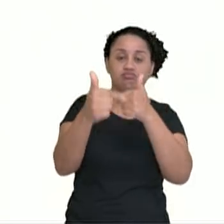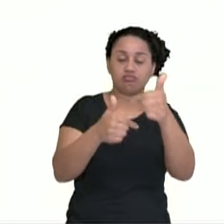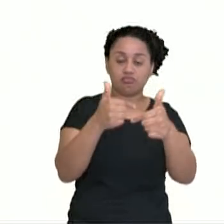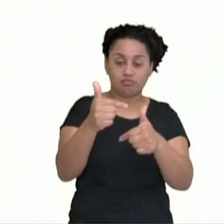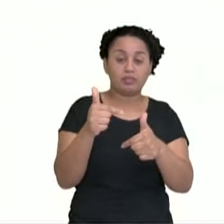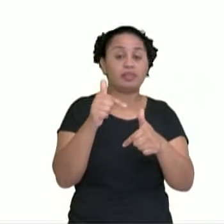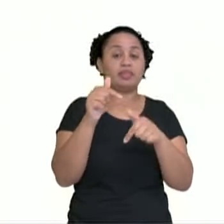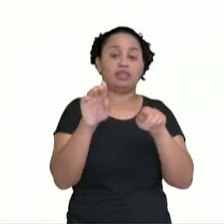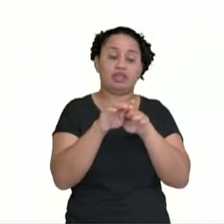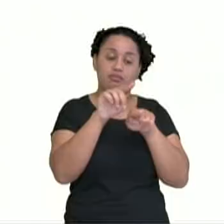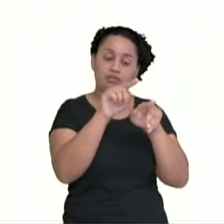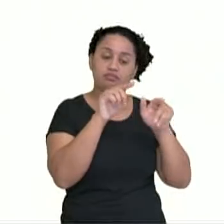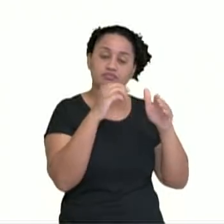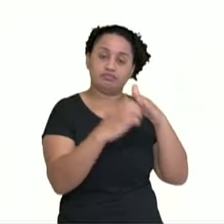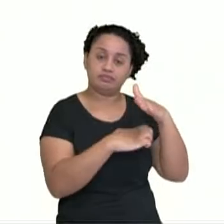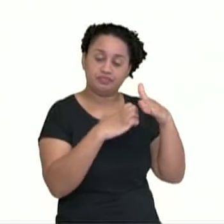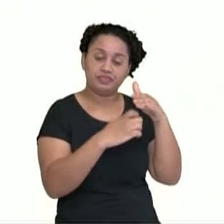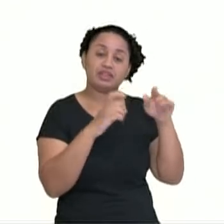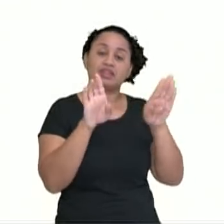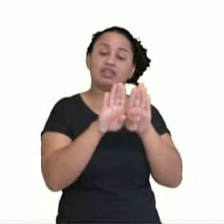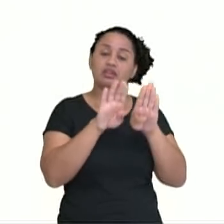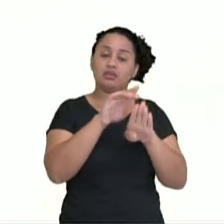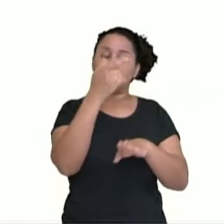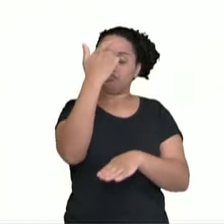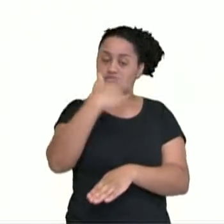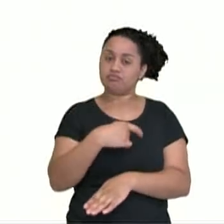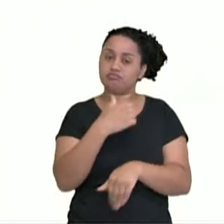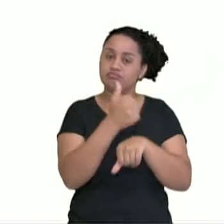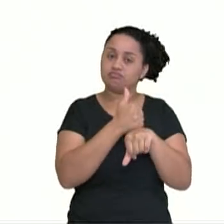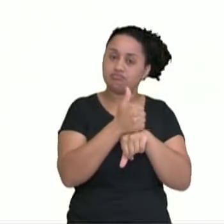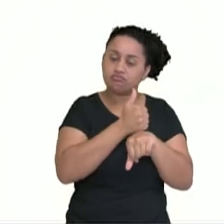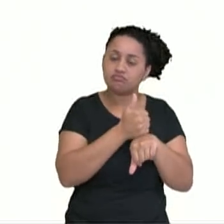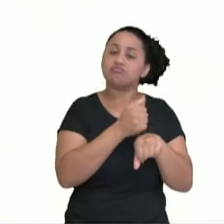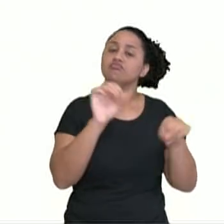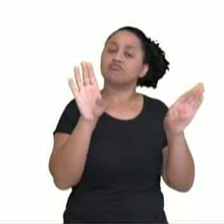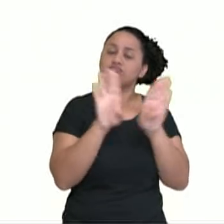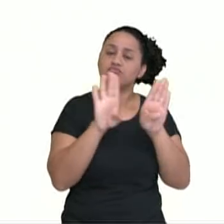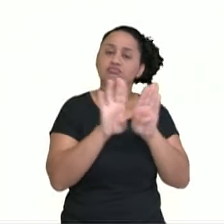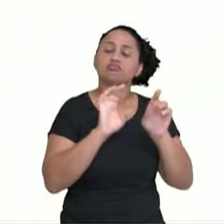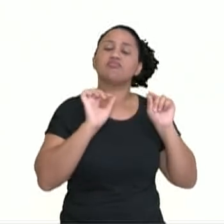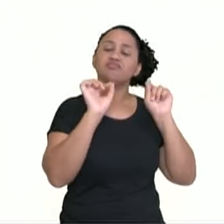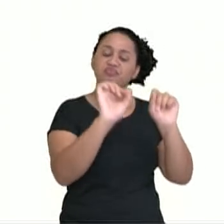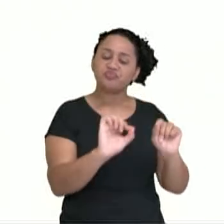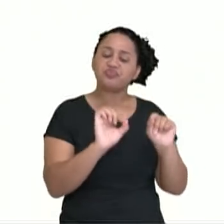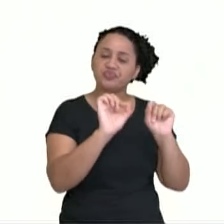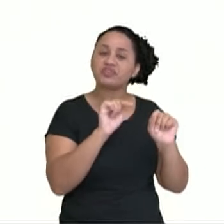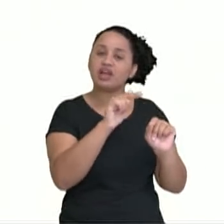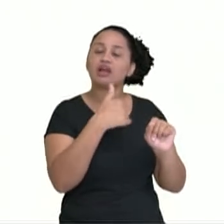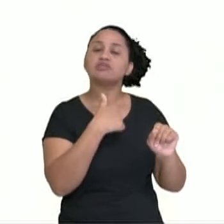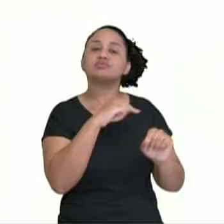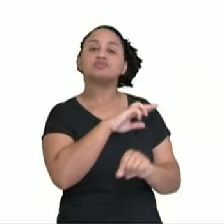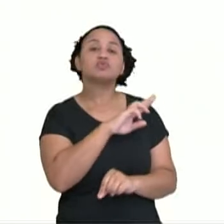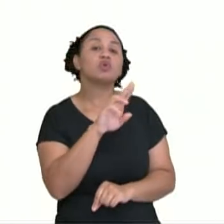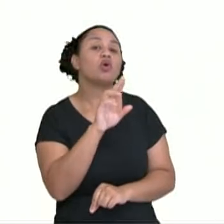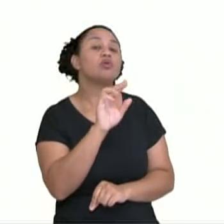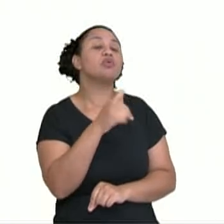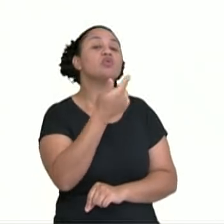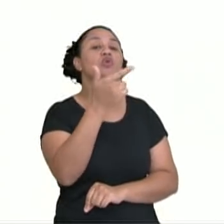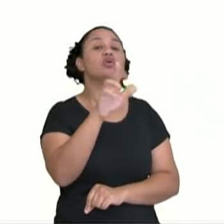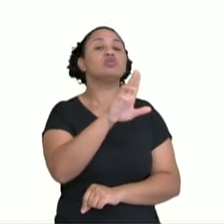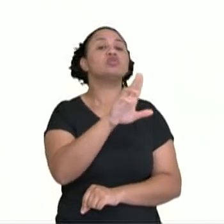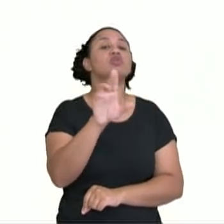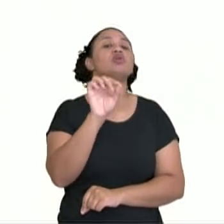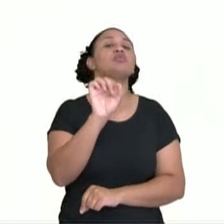trabalhar nessa fábrica, o trabalhador, ele também vai ser também denominado com um outro